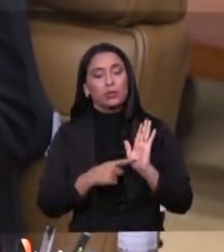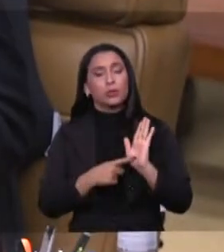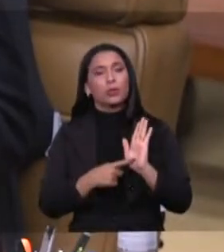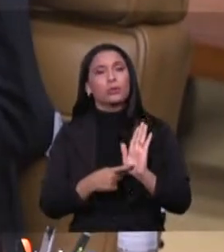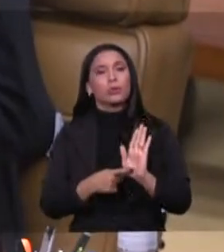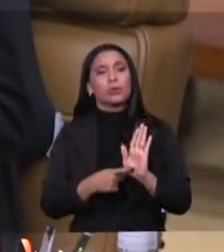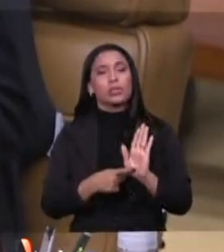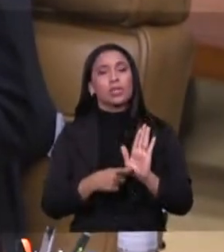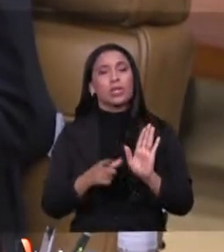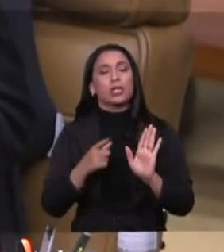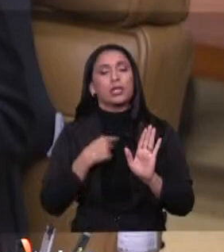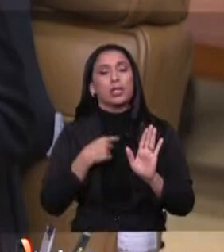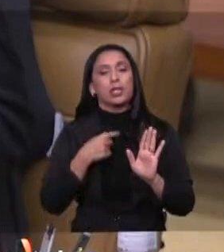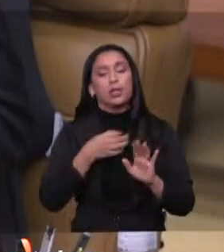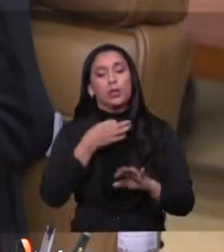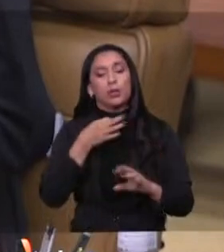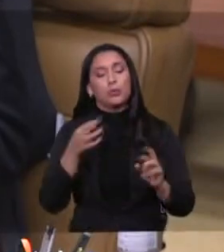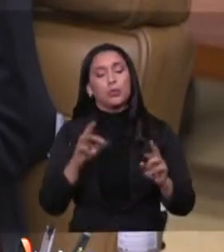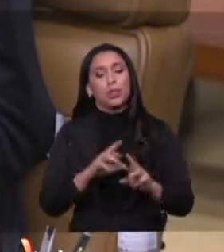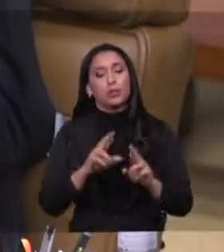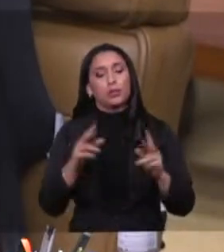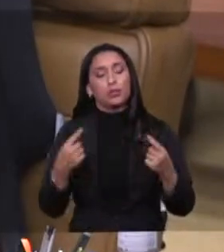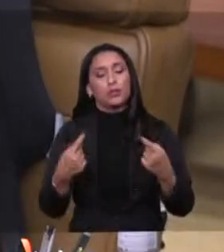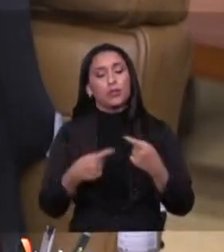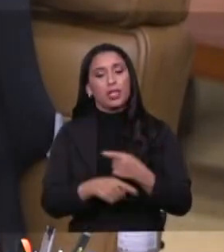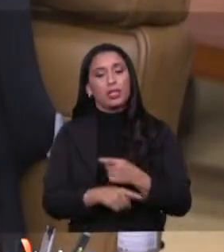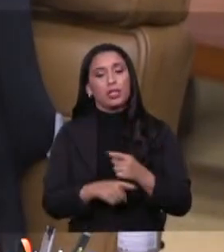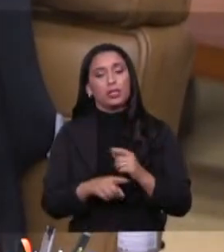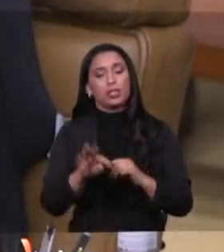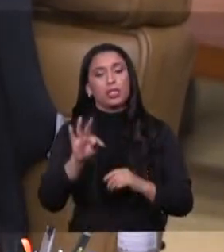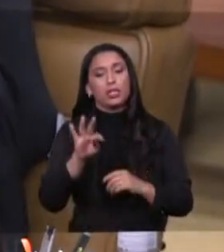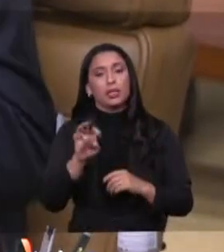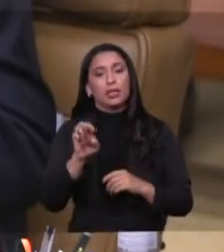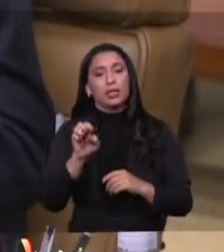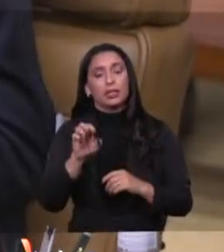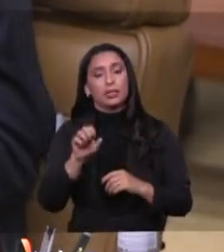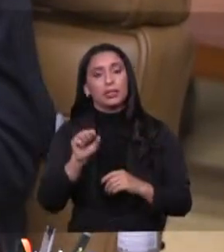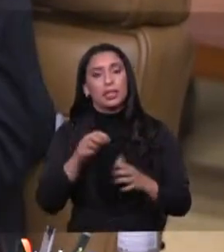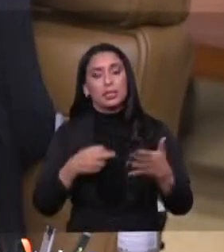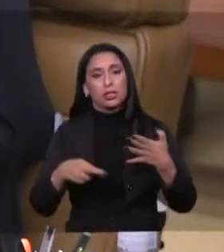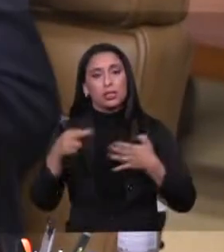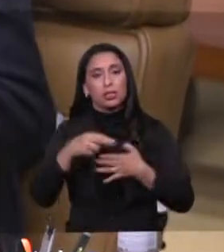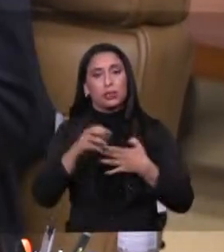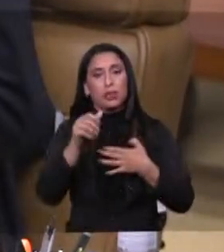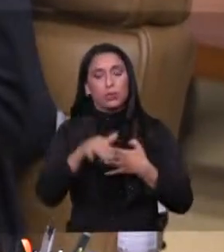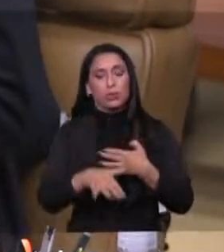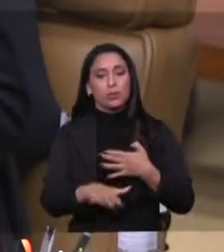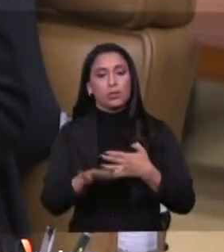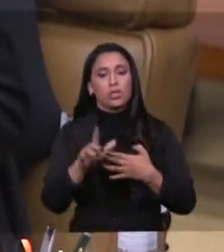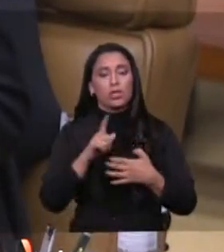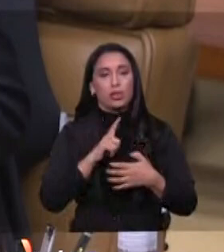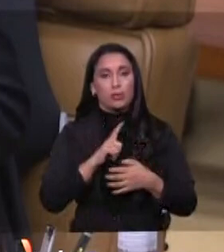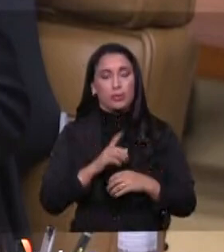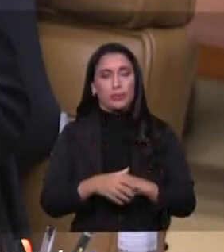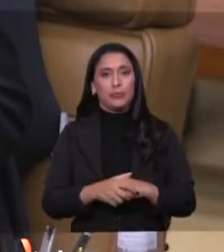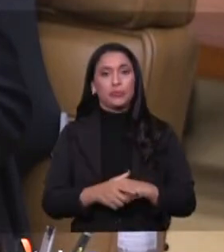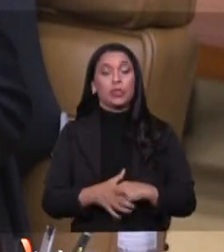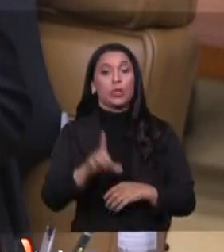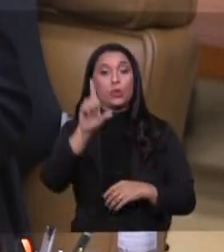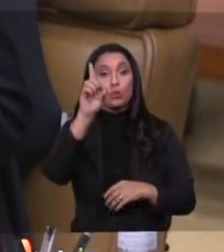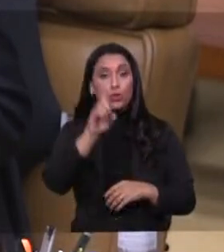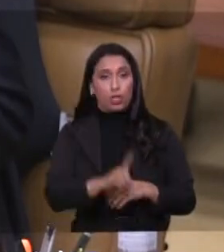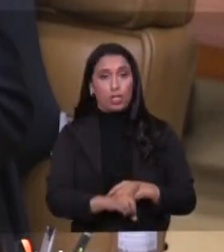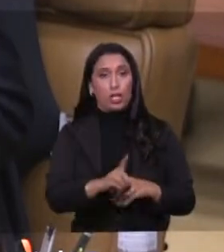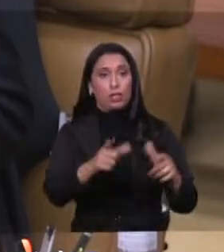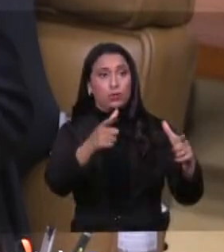apresento compreensão diversa, eu proponho a fixação da seguinte tese de repercussão geral. Os direitos